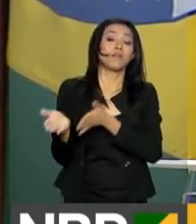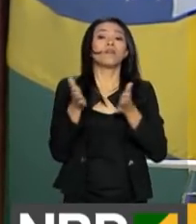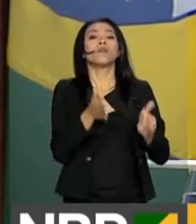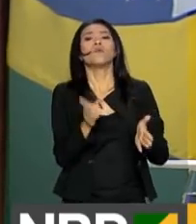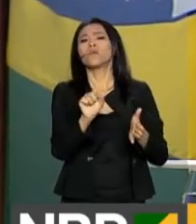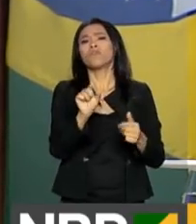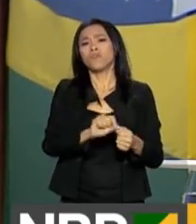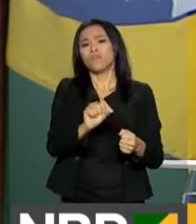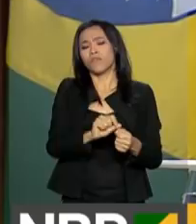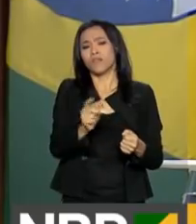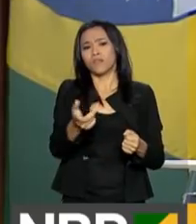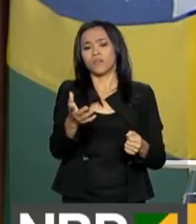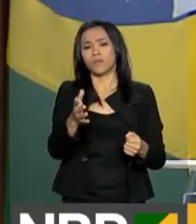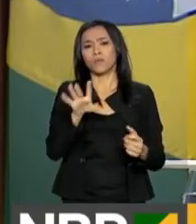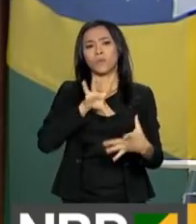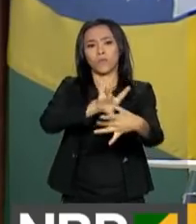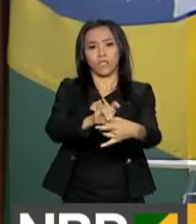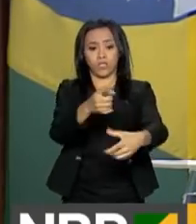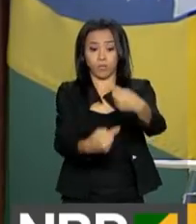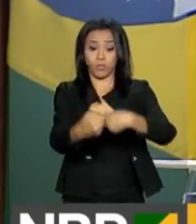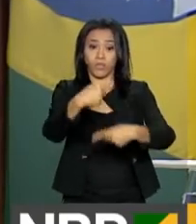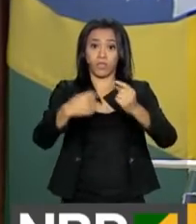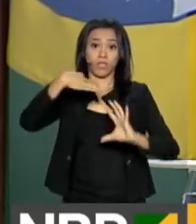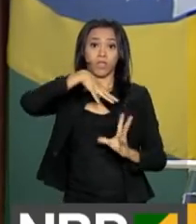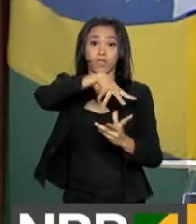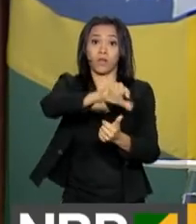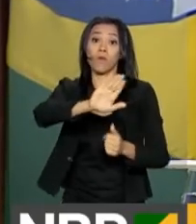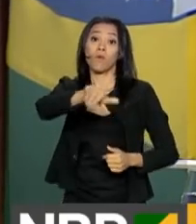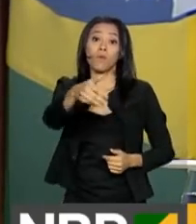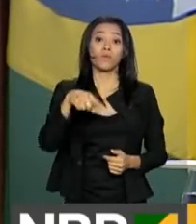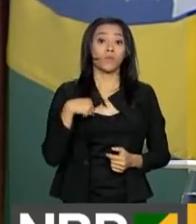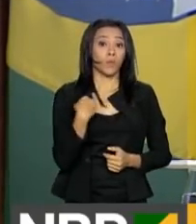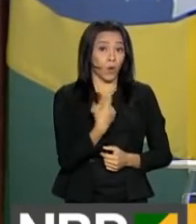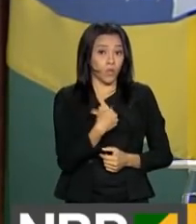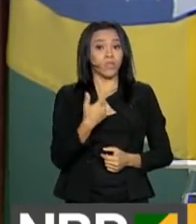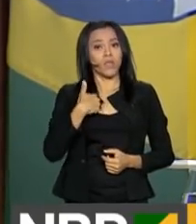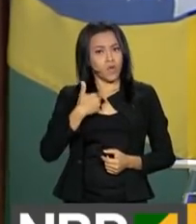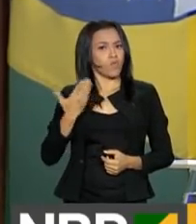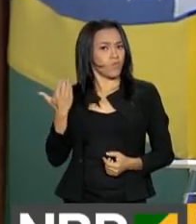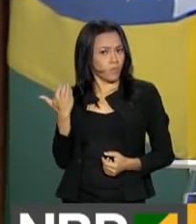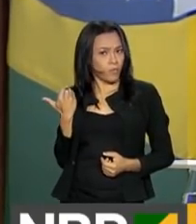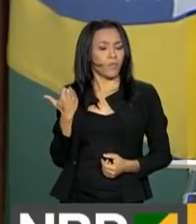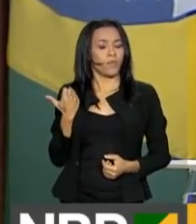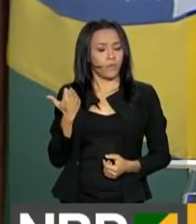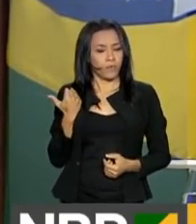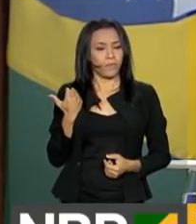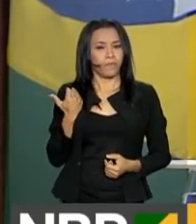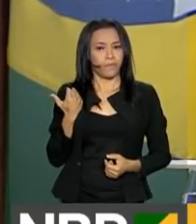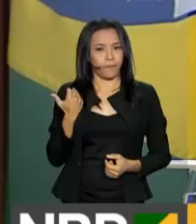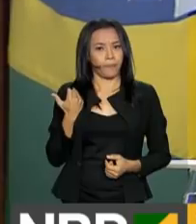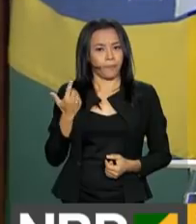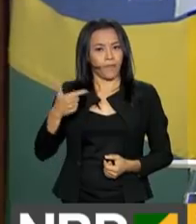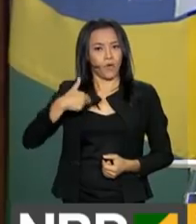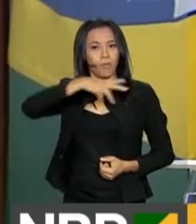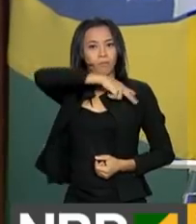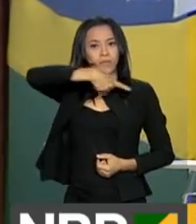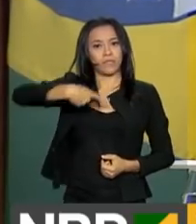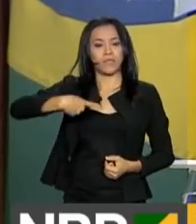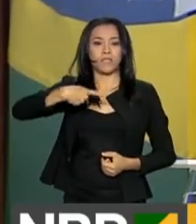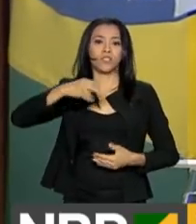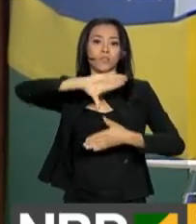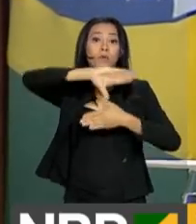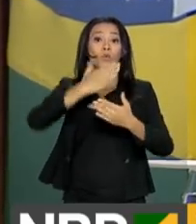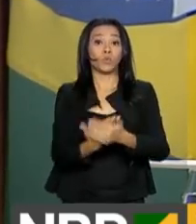feito em matéria de política internacional quando nós pregamos ainda quando eu presidia a o mercosul no semestre